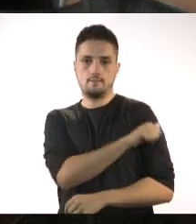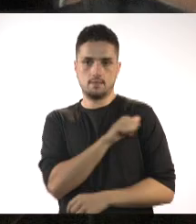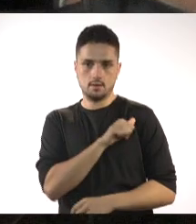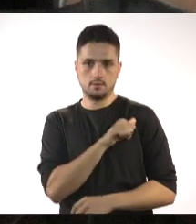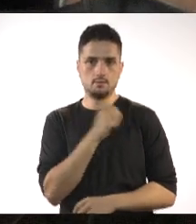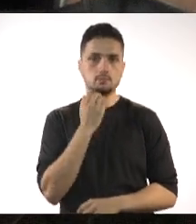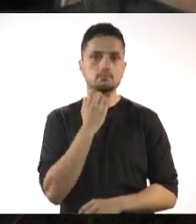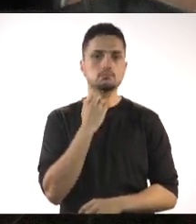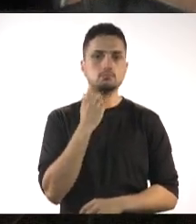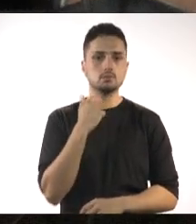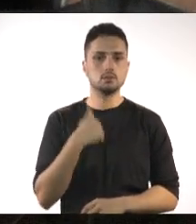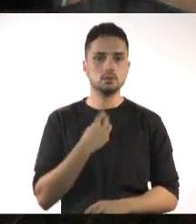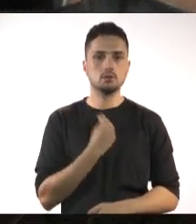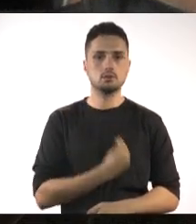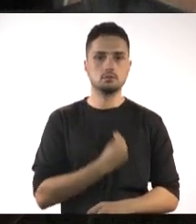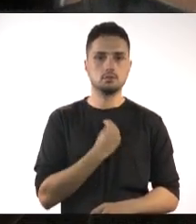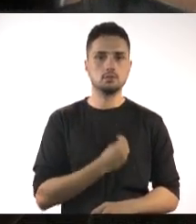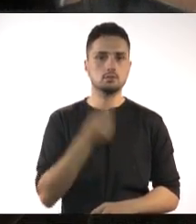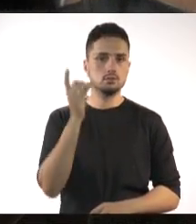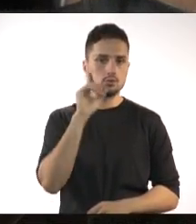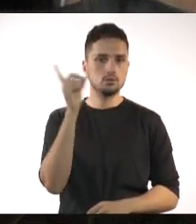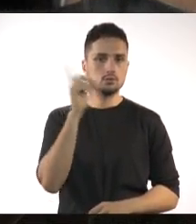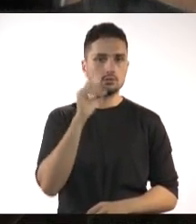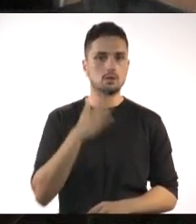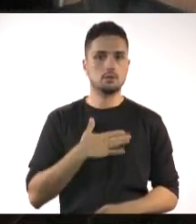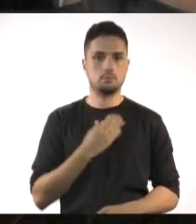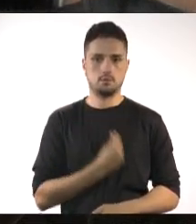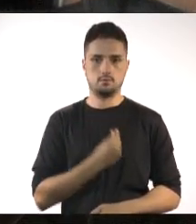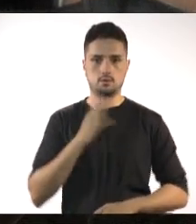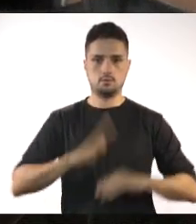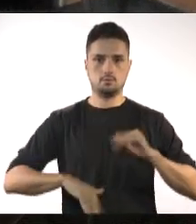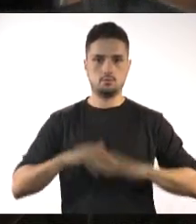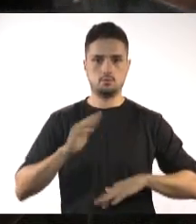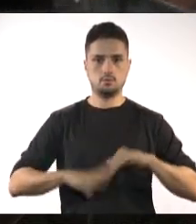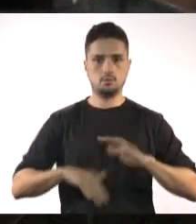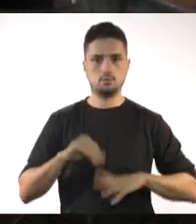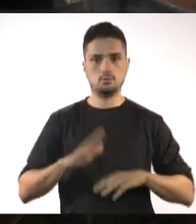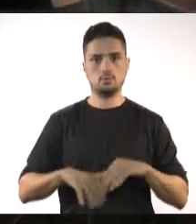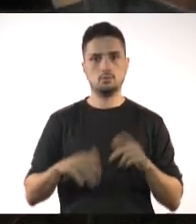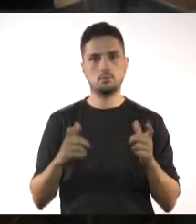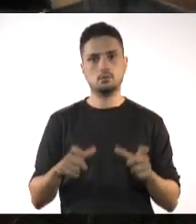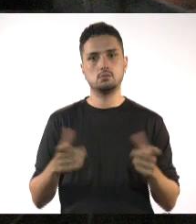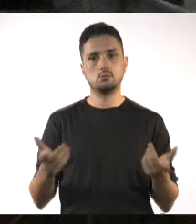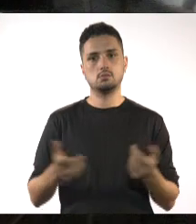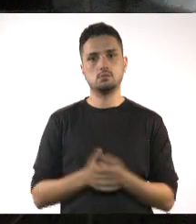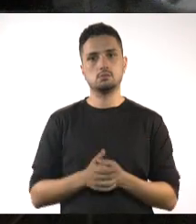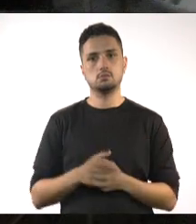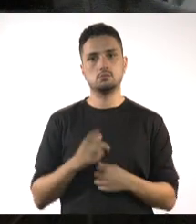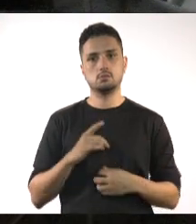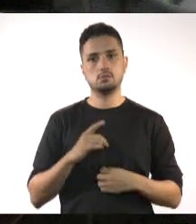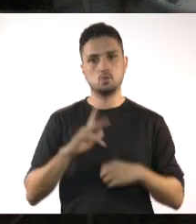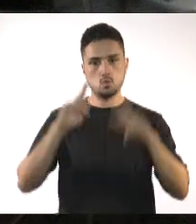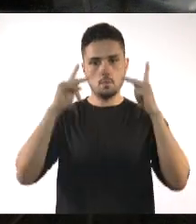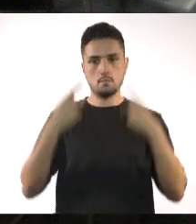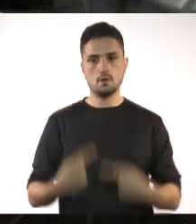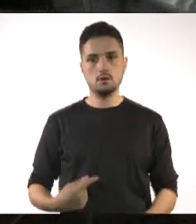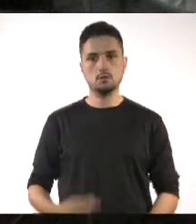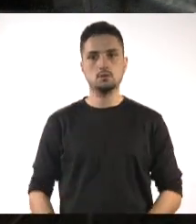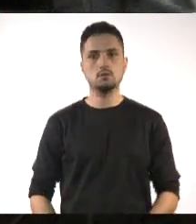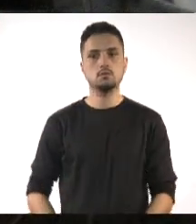isso diariamente na minha vida profissional, onde o ser humano ele está